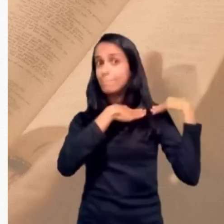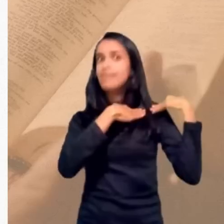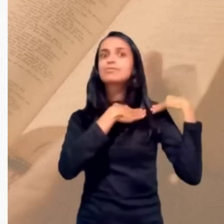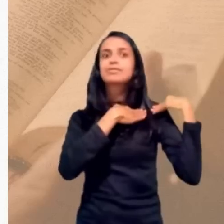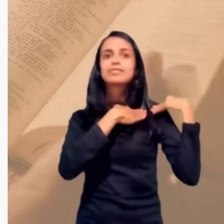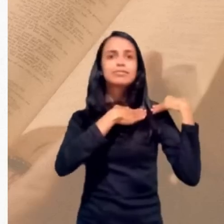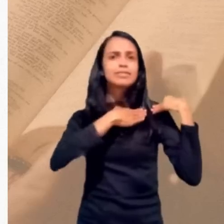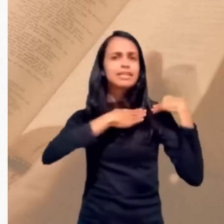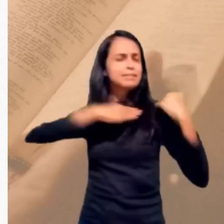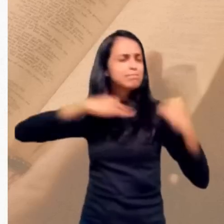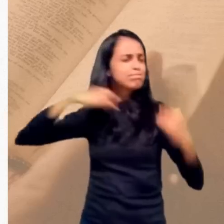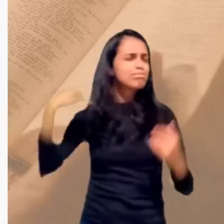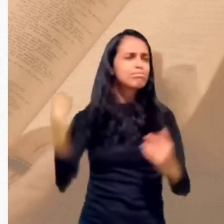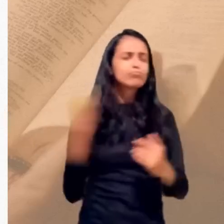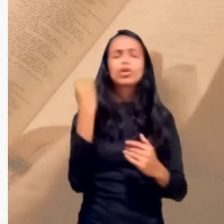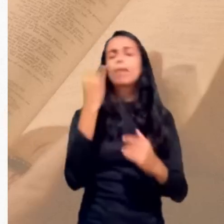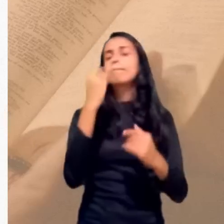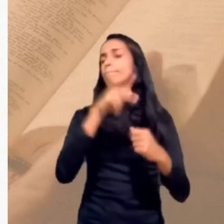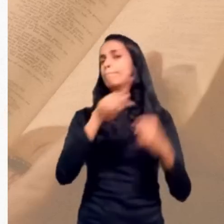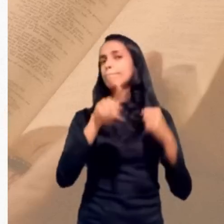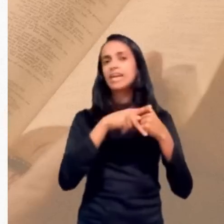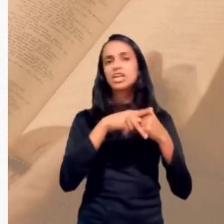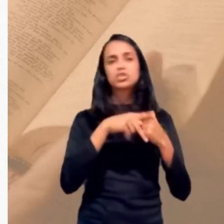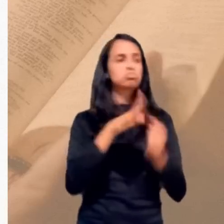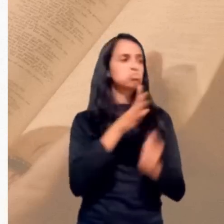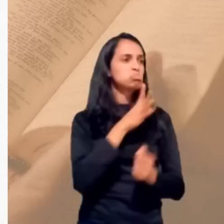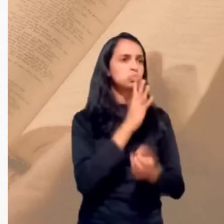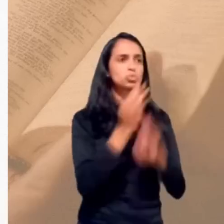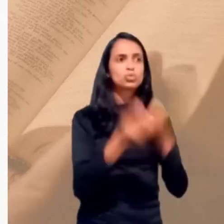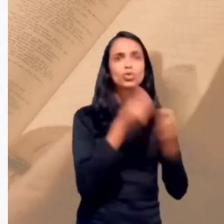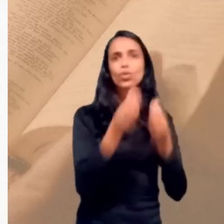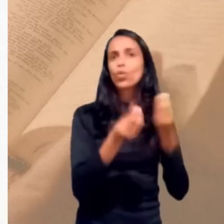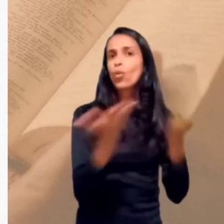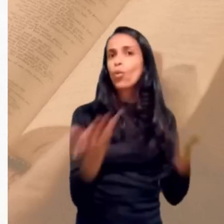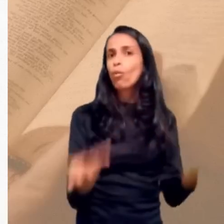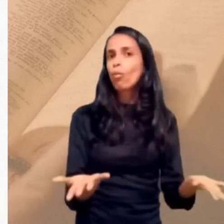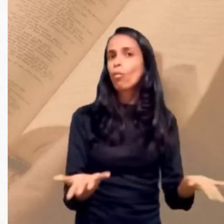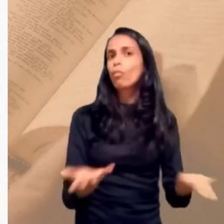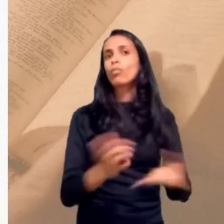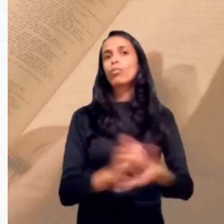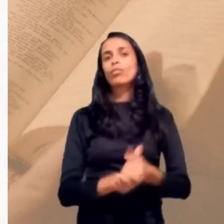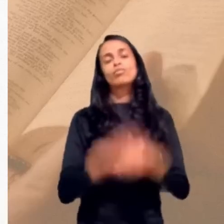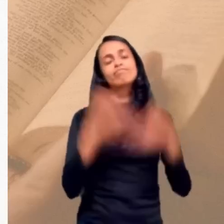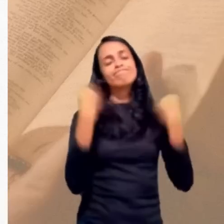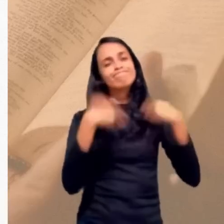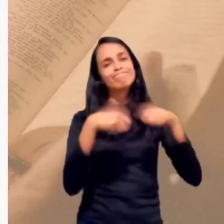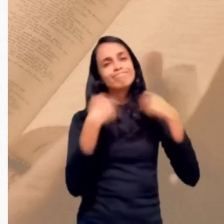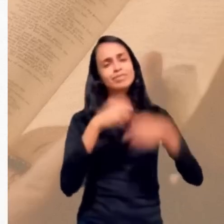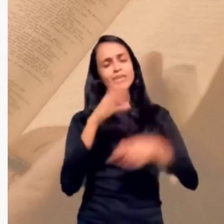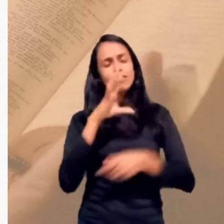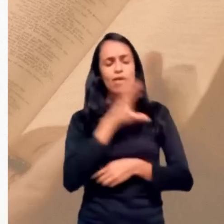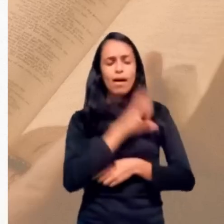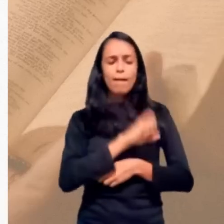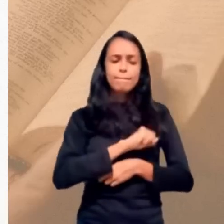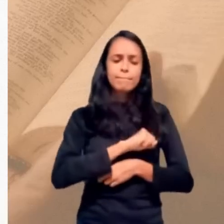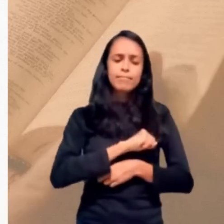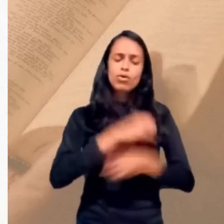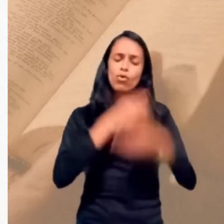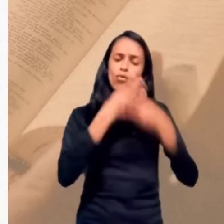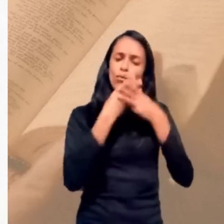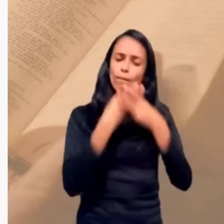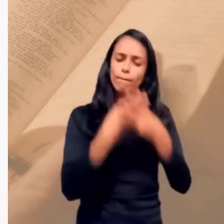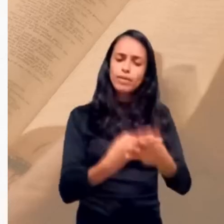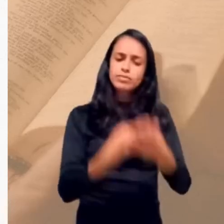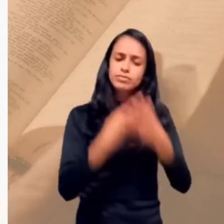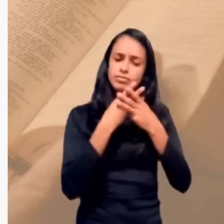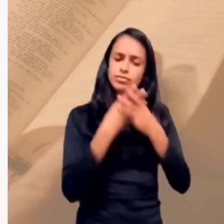Requeria grande cuidado e ternura. muita paciência e